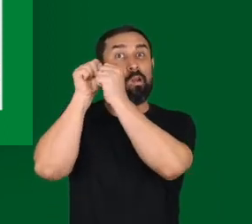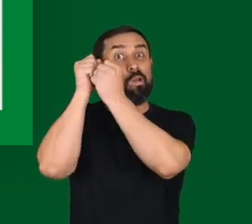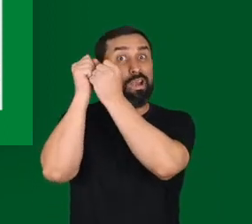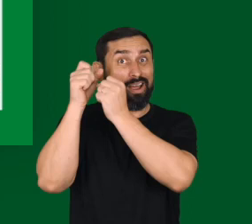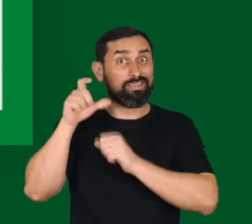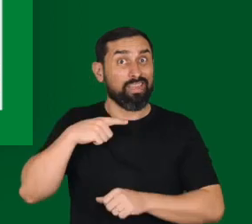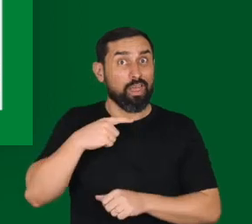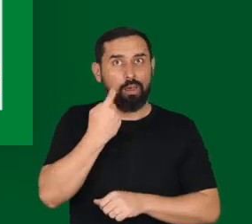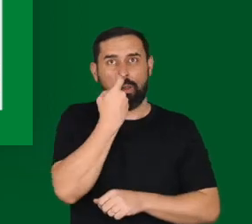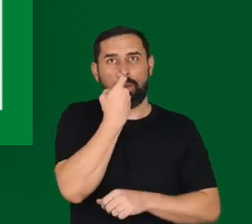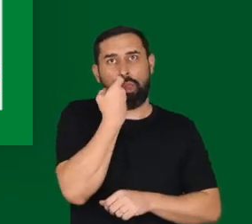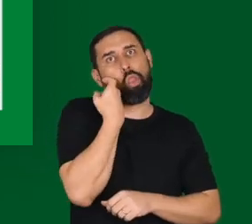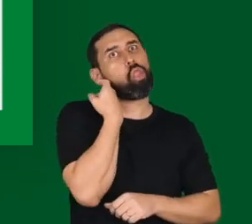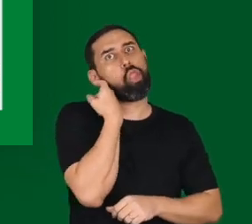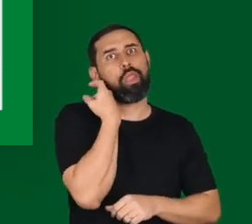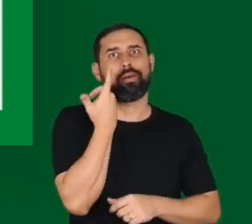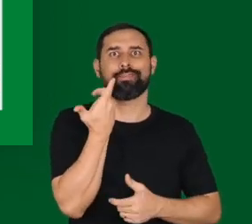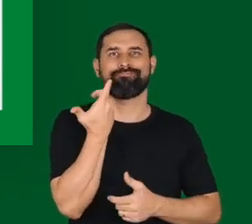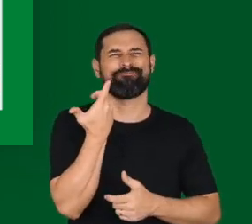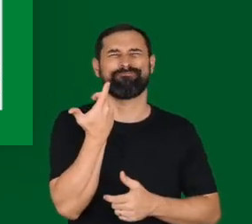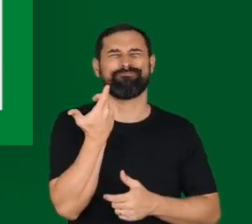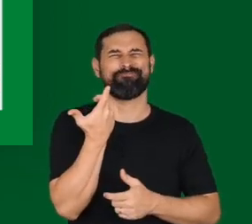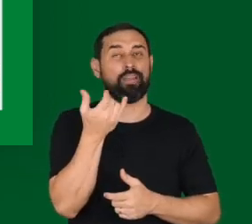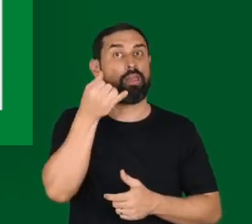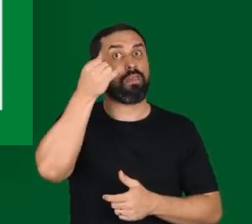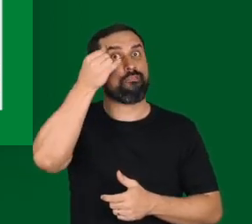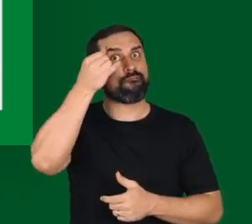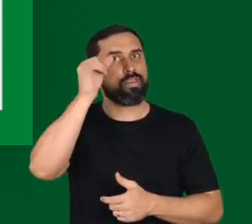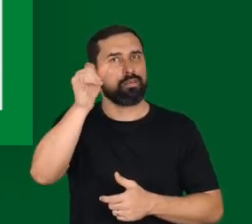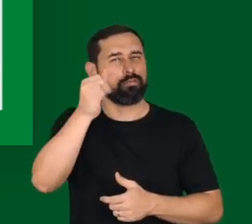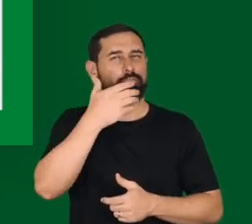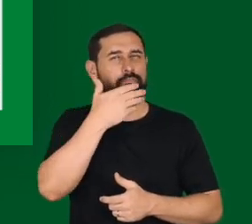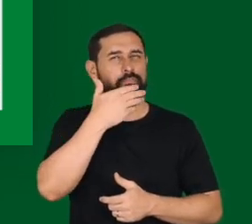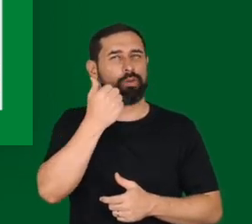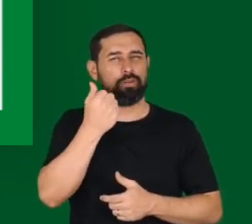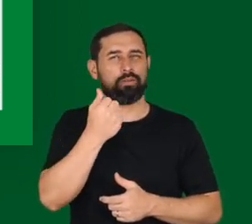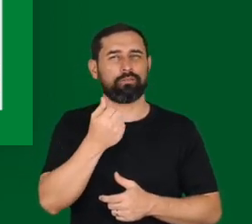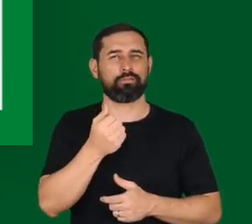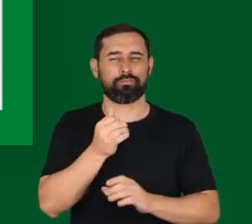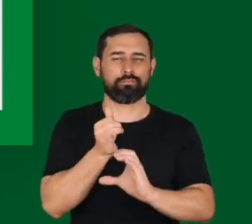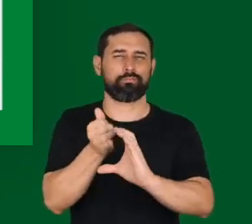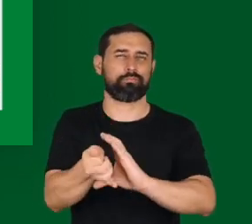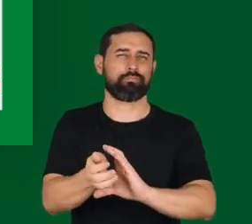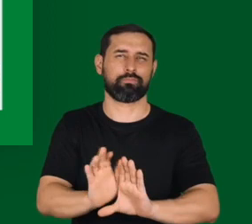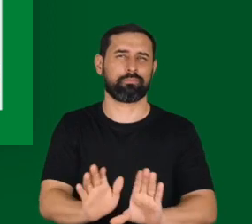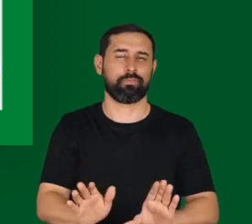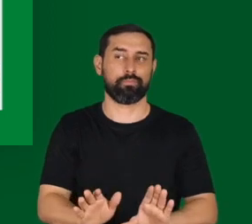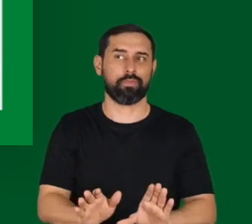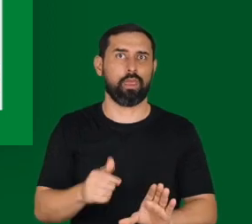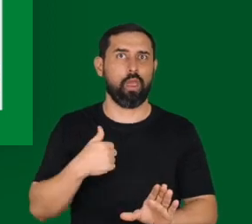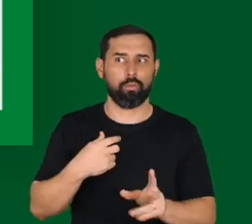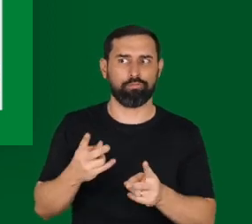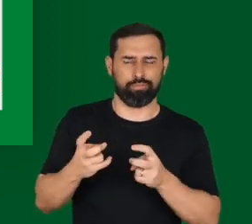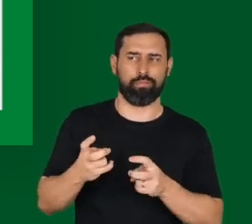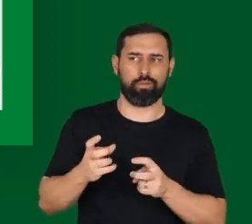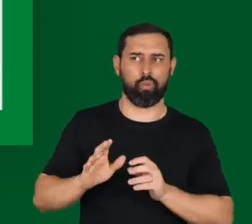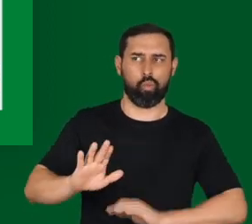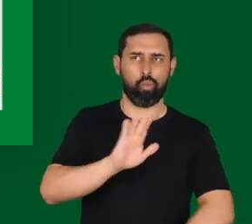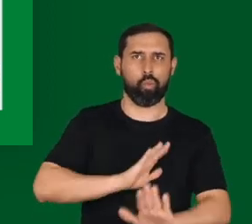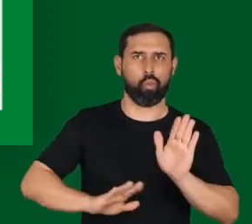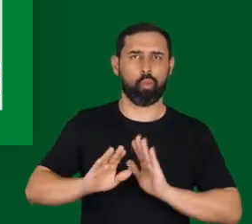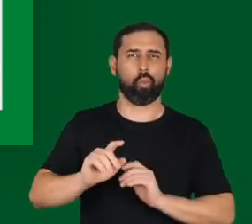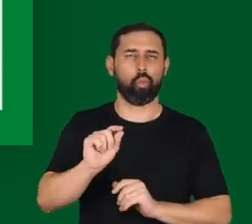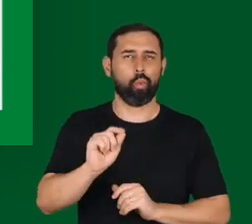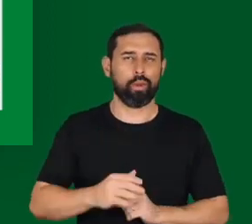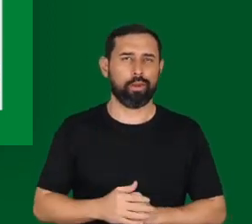piorar a lesão craniana, tá? Então, se suspeitar, a gente evita de passar a cânula naso. Quando a